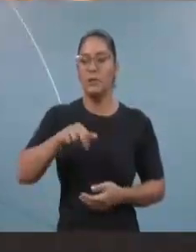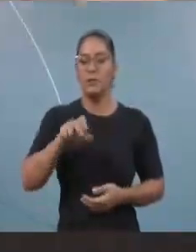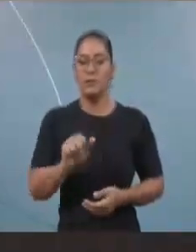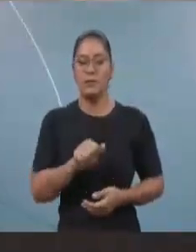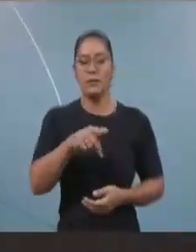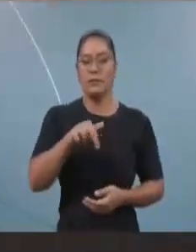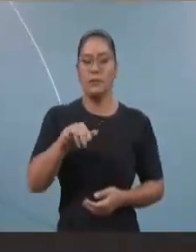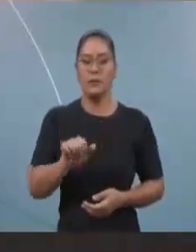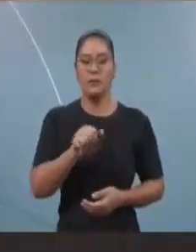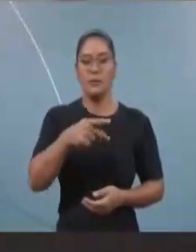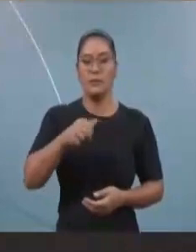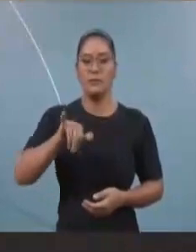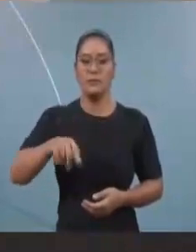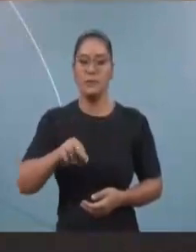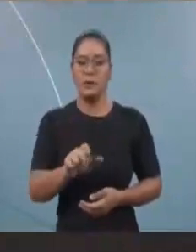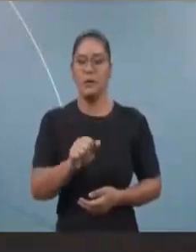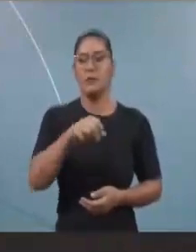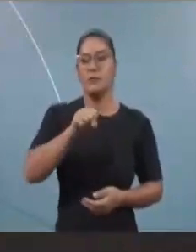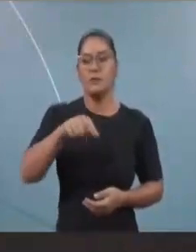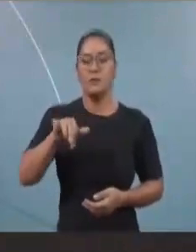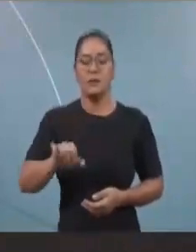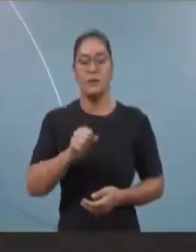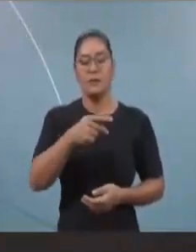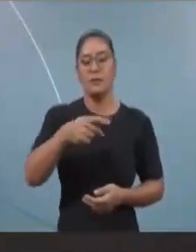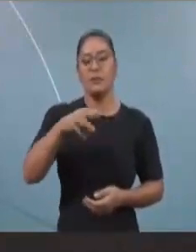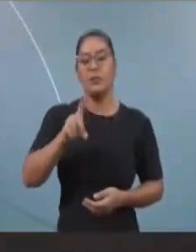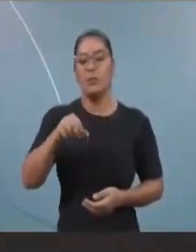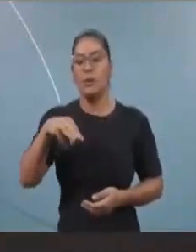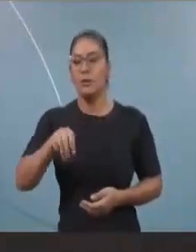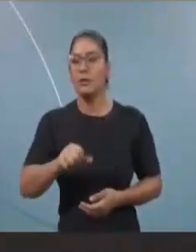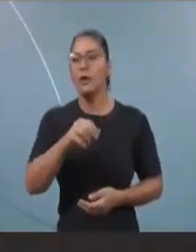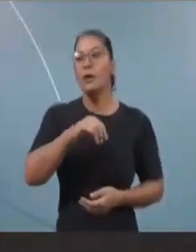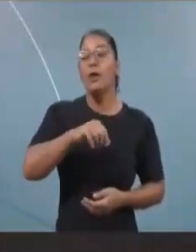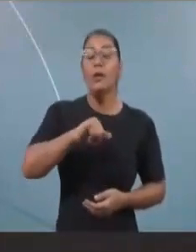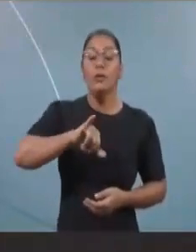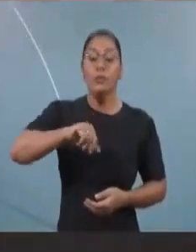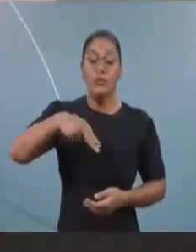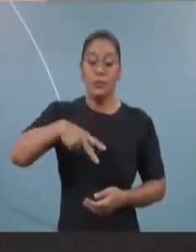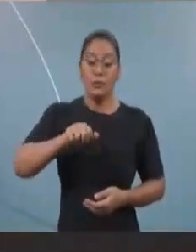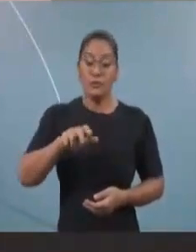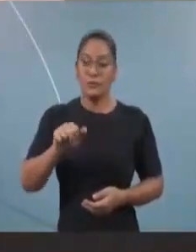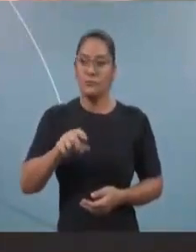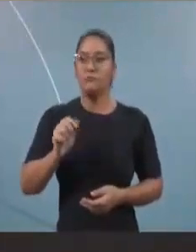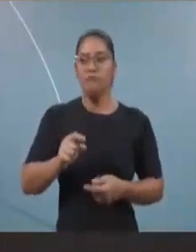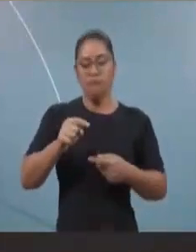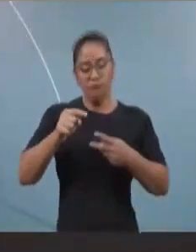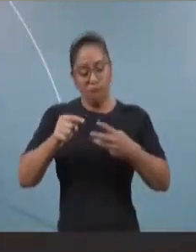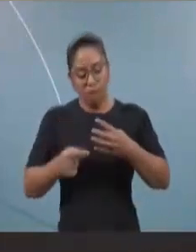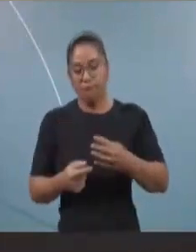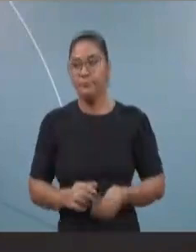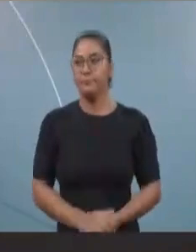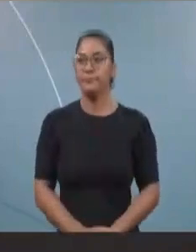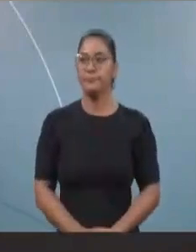Gramoré pajo Sara solidade Dom Pedro Conjunto Nova Jerusalém e assim